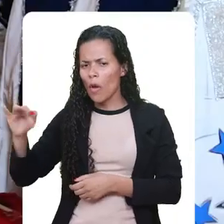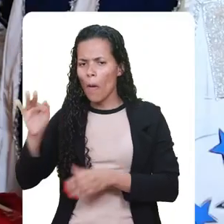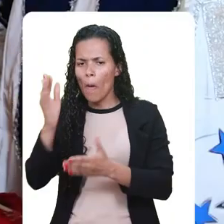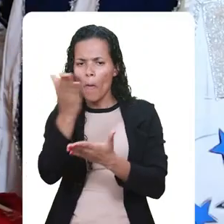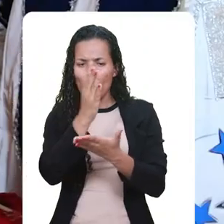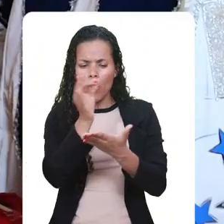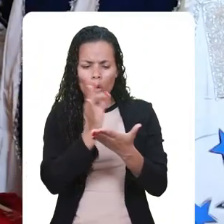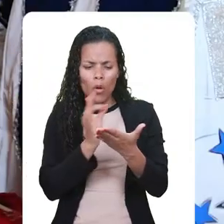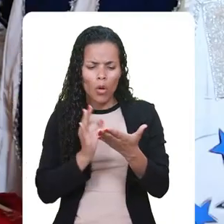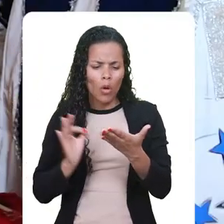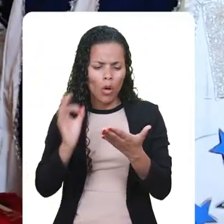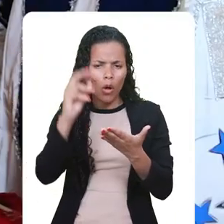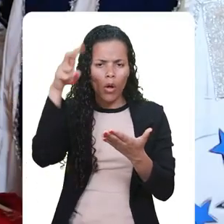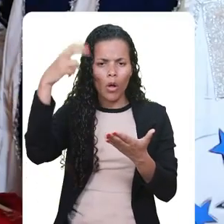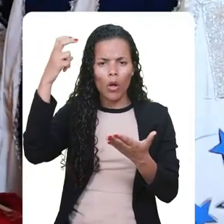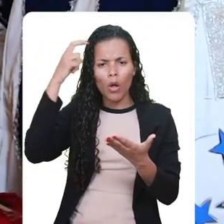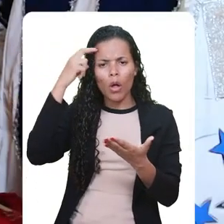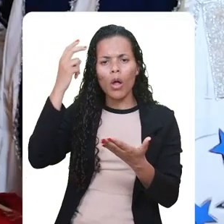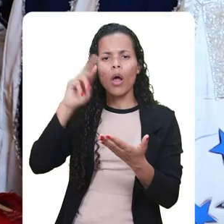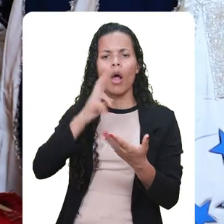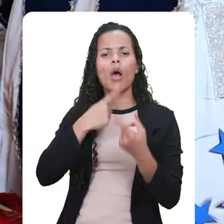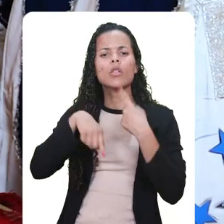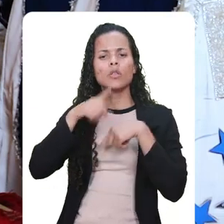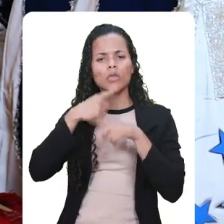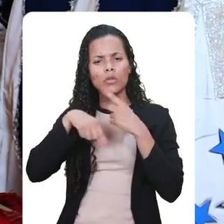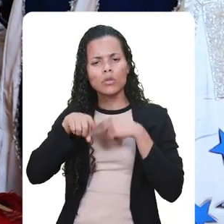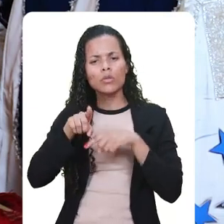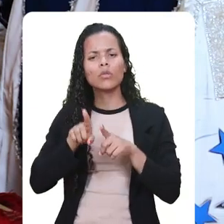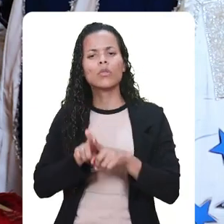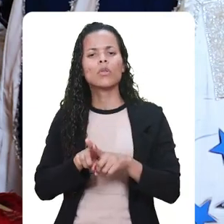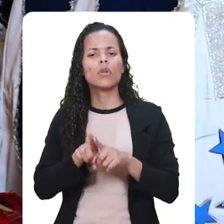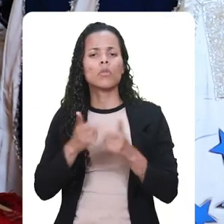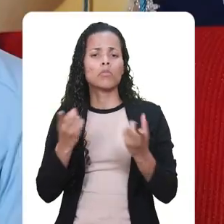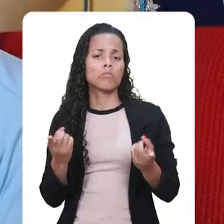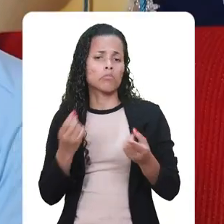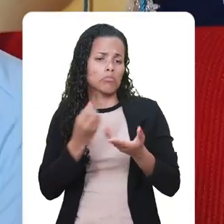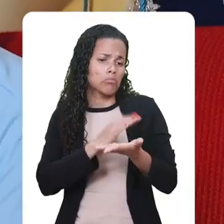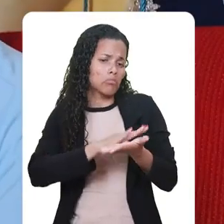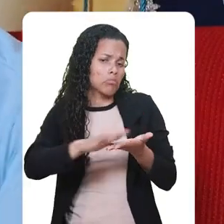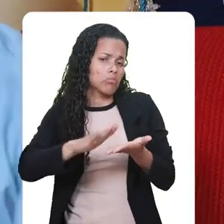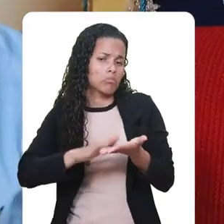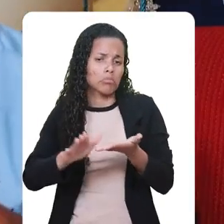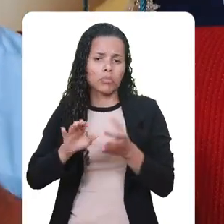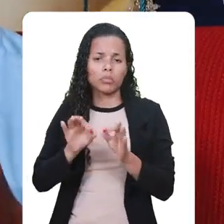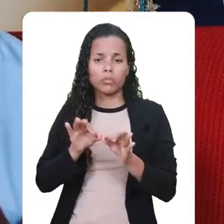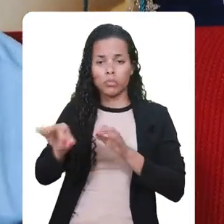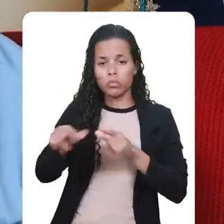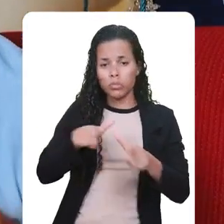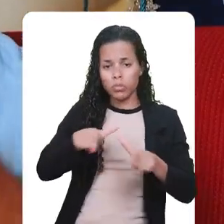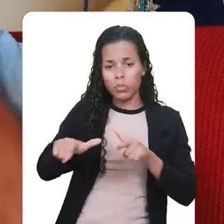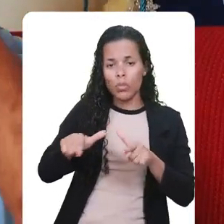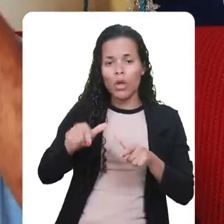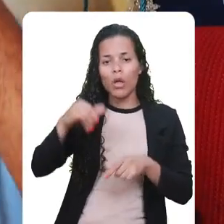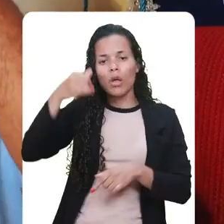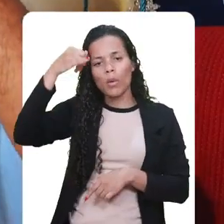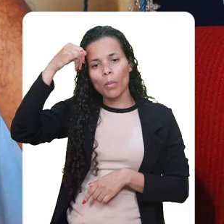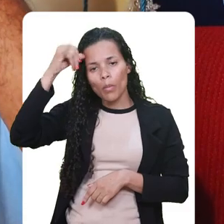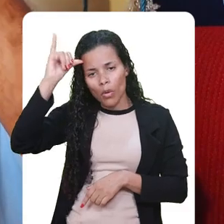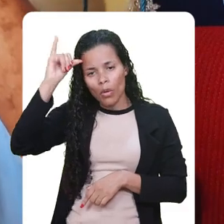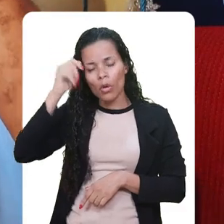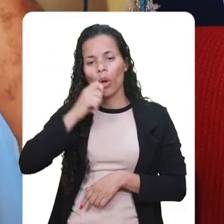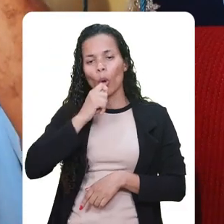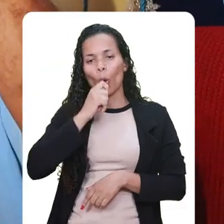e ele faz um mapeamento da cultura. Em relação à sua necessidade, ele distribui suas funções. E com o